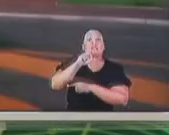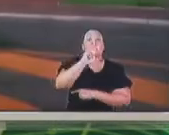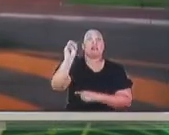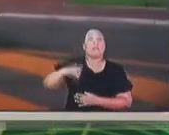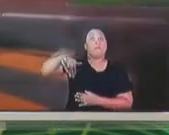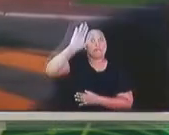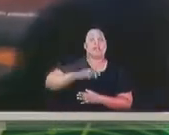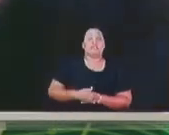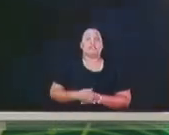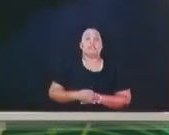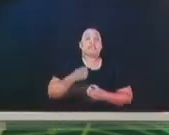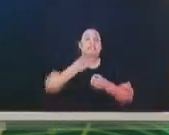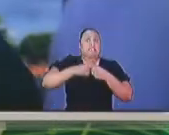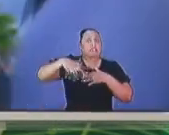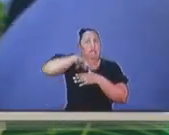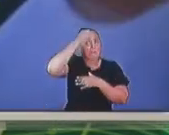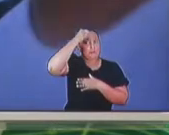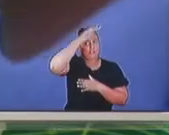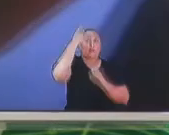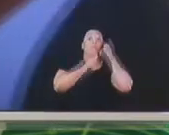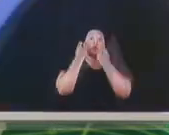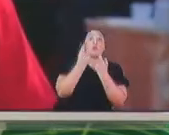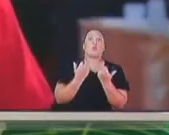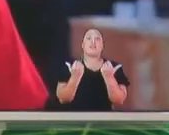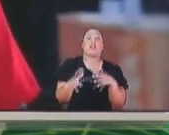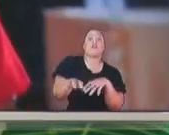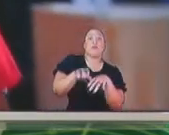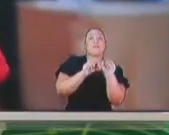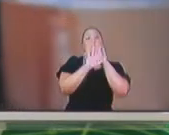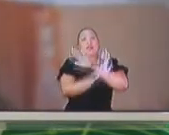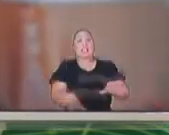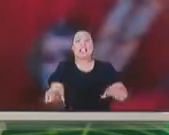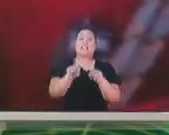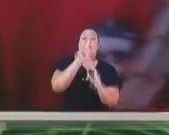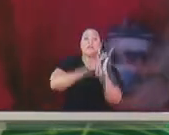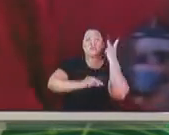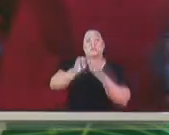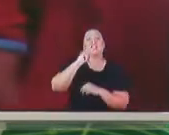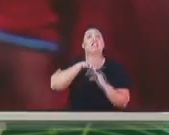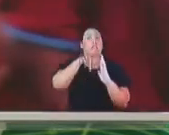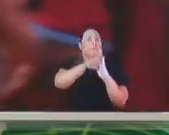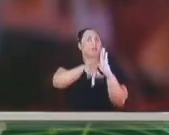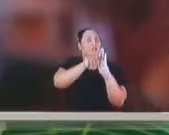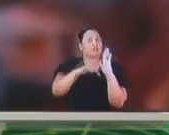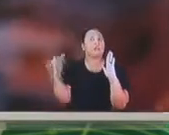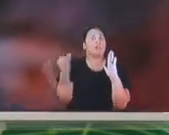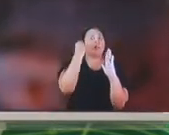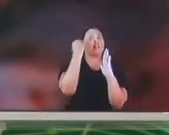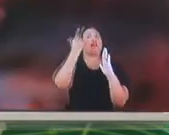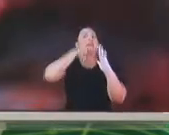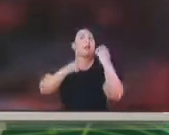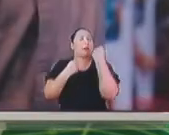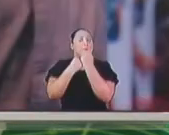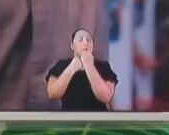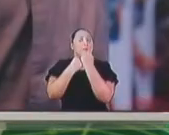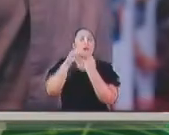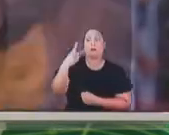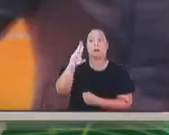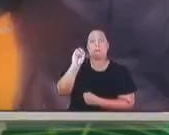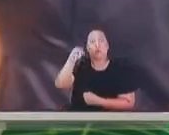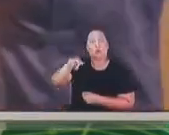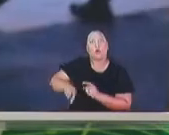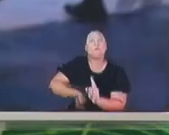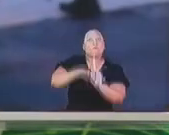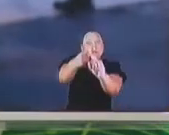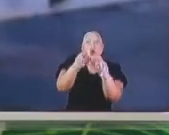Foram instaladas mais de 500 câmeras em parceria com o governo do estado e a guarda de trânsito agora é guarda civil